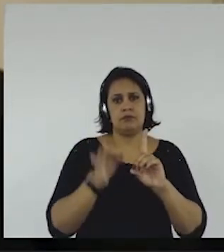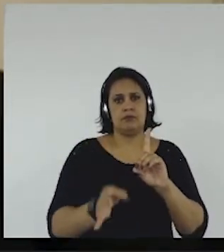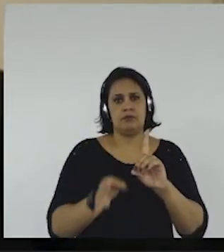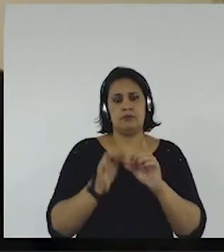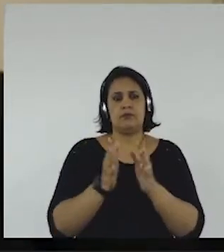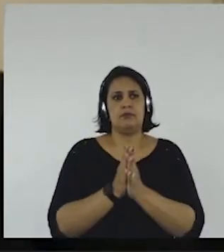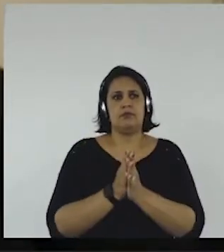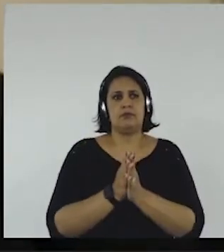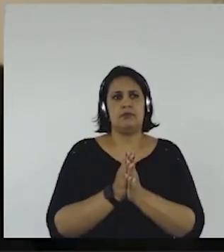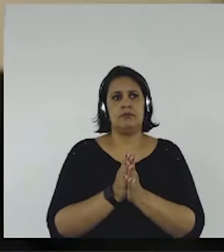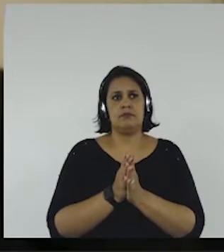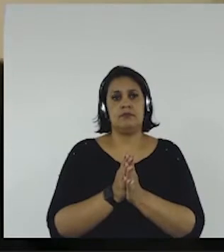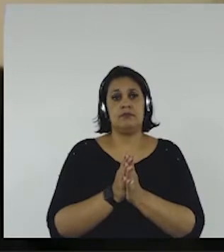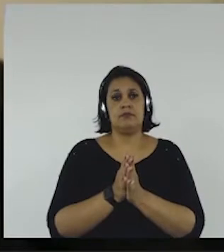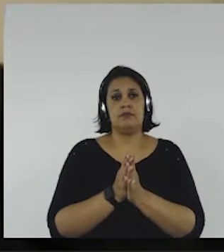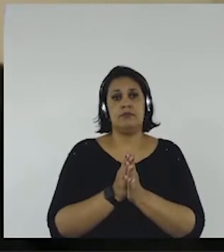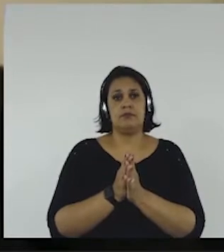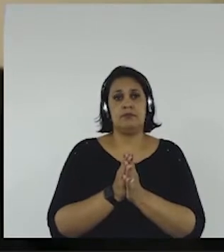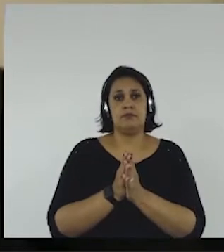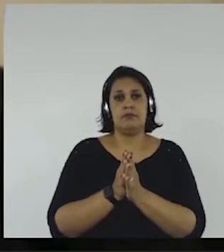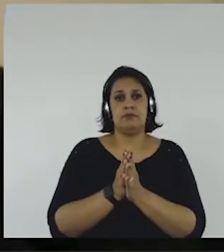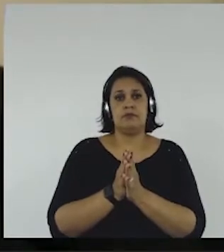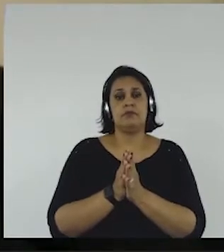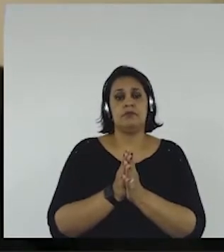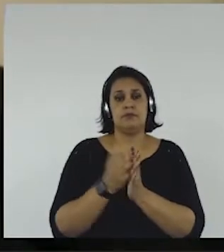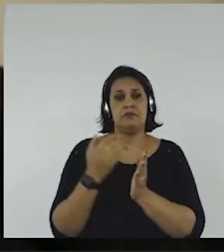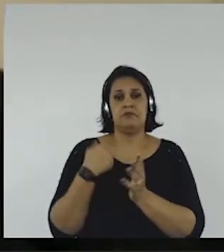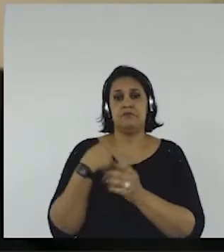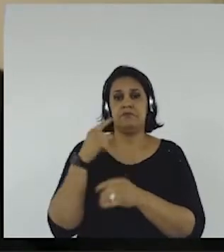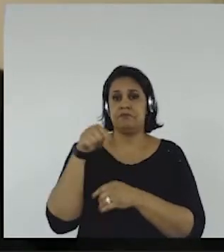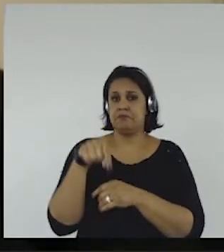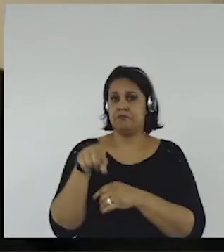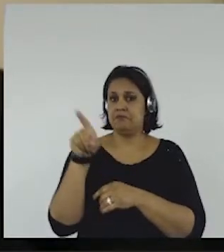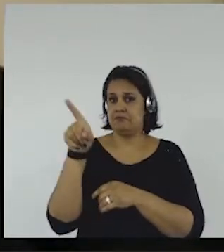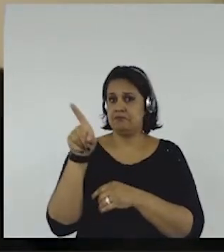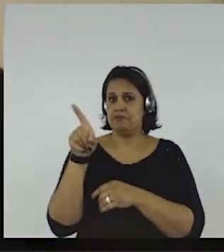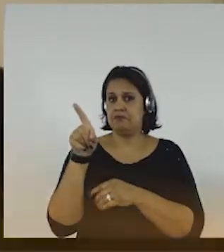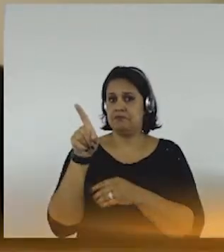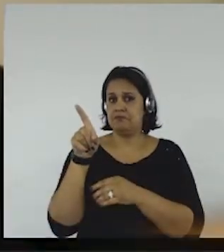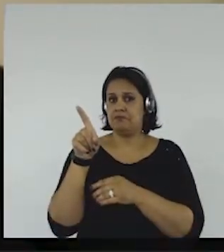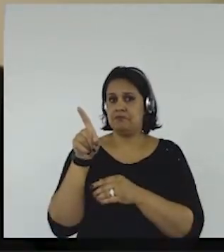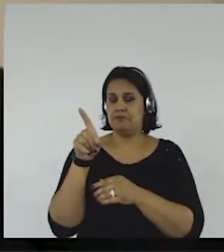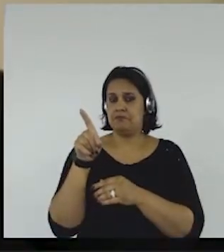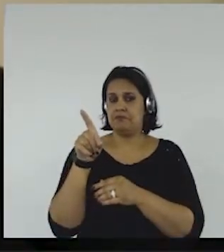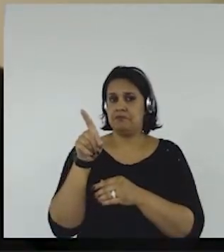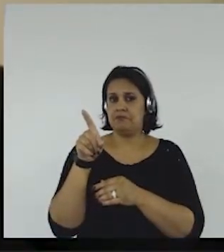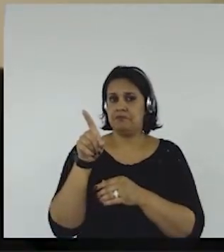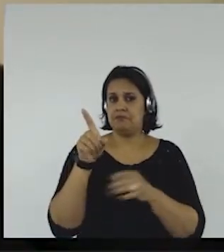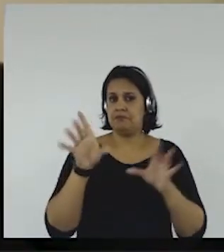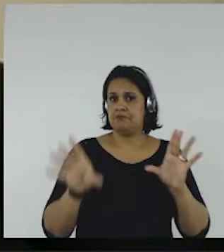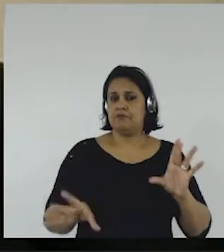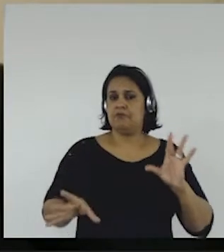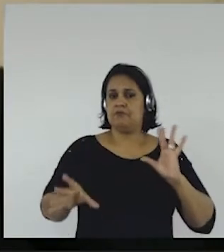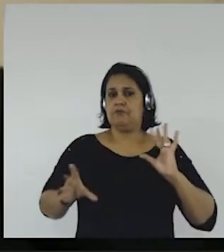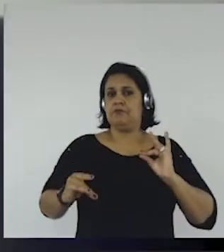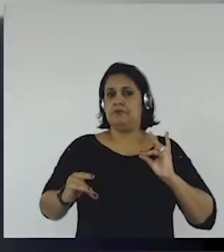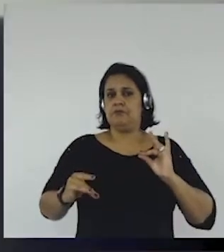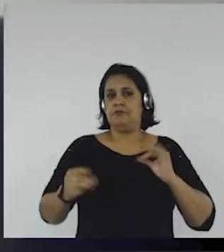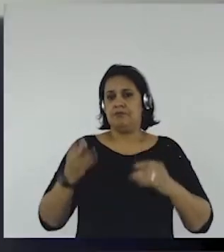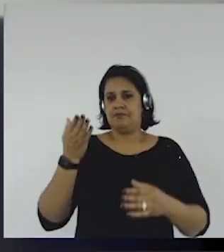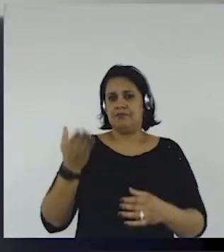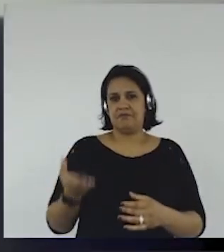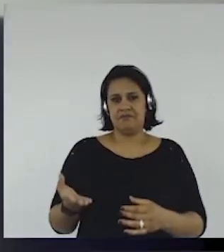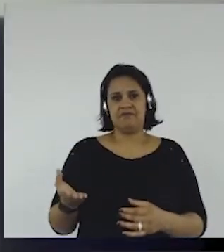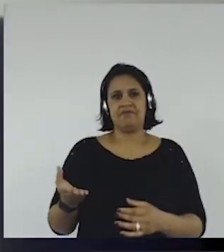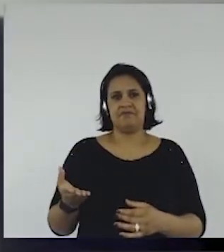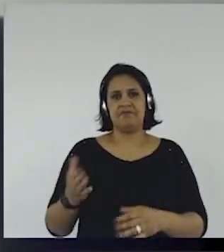e dizer que eu estive na posse dela numa ocasião muito especial, inesquecível. Gente, eu